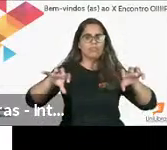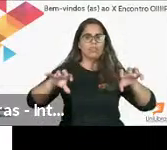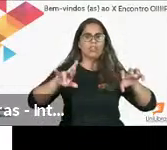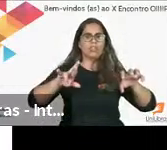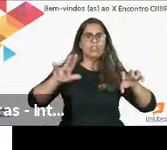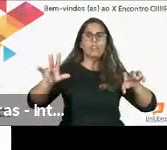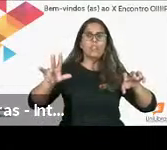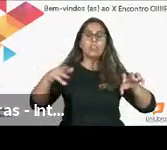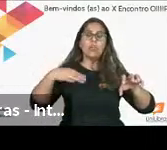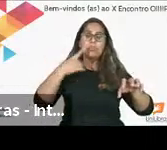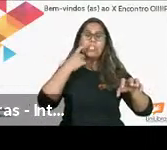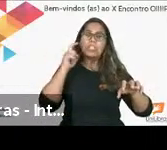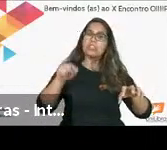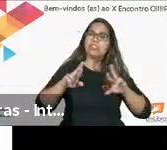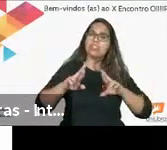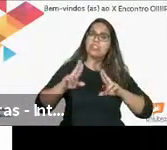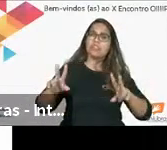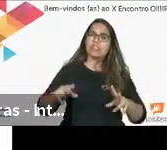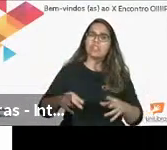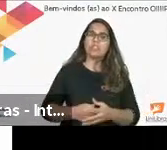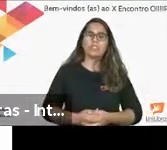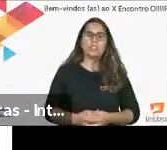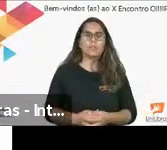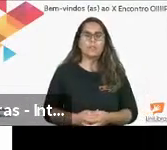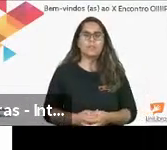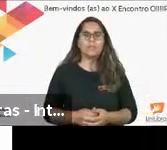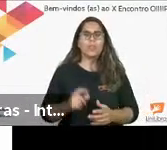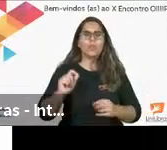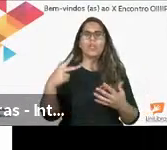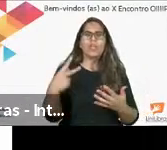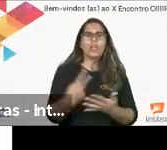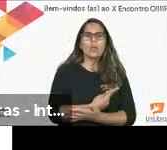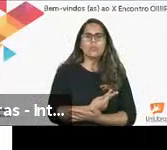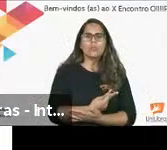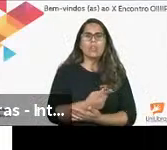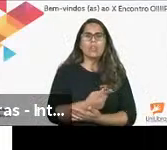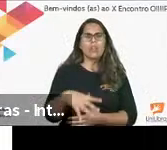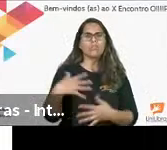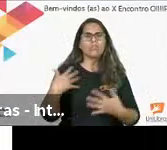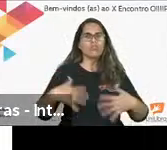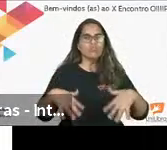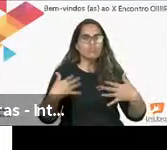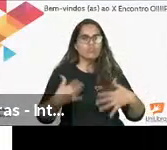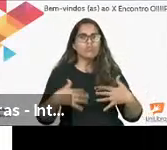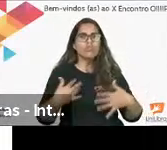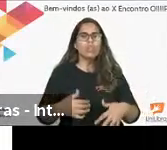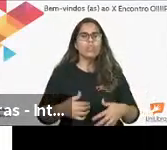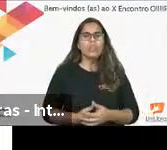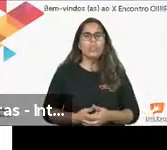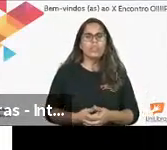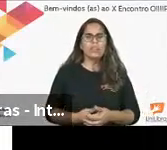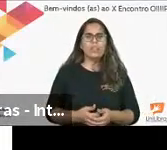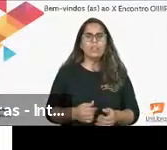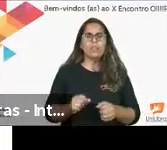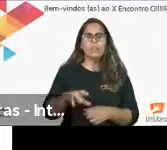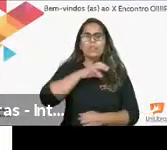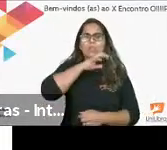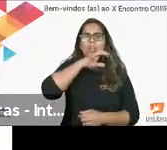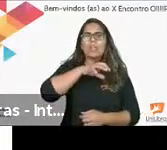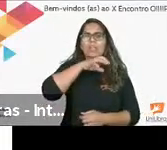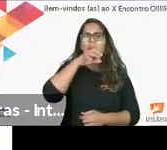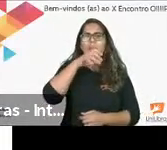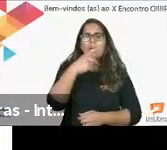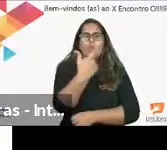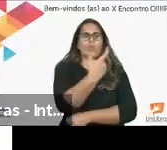nessa diferença. E o que acontece é uma coisa extraordinária, porque quando o animal ingere